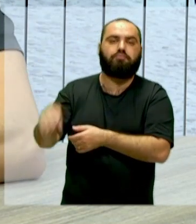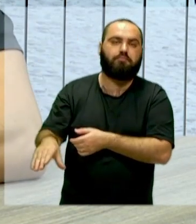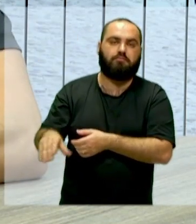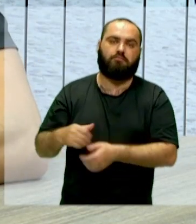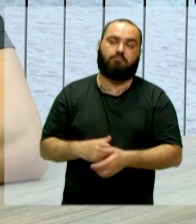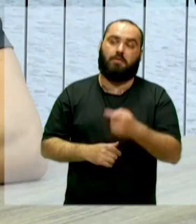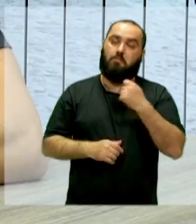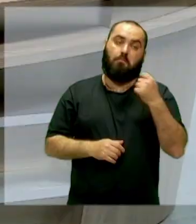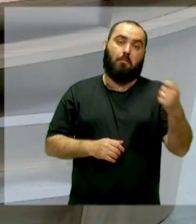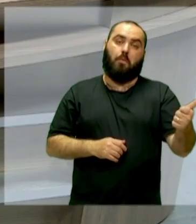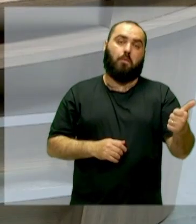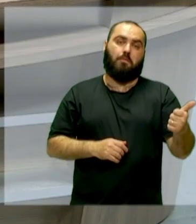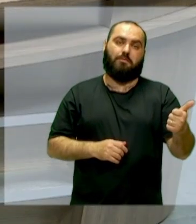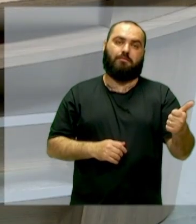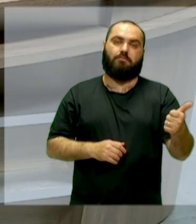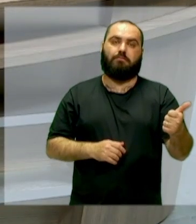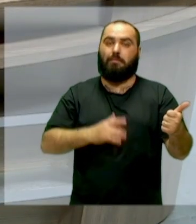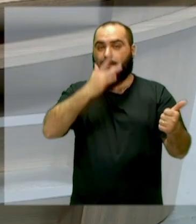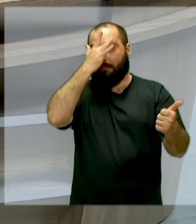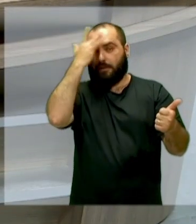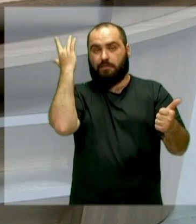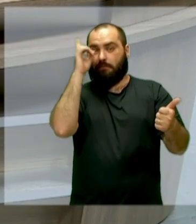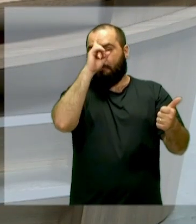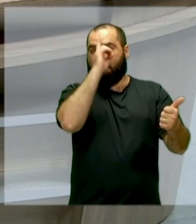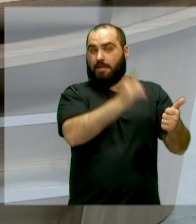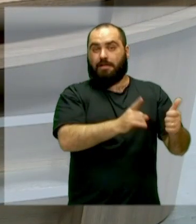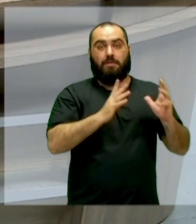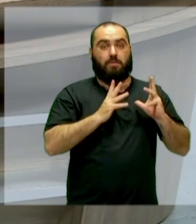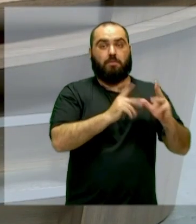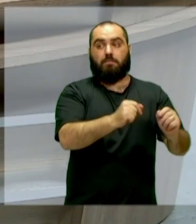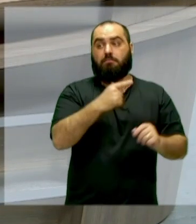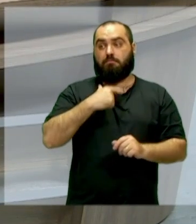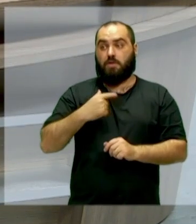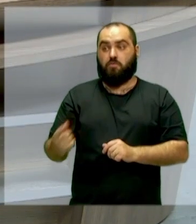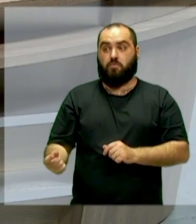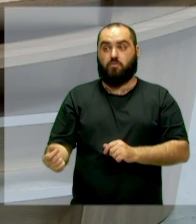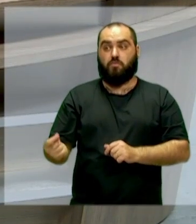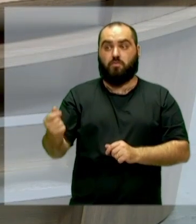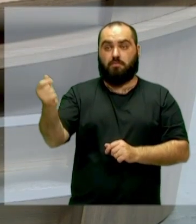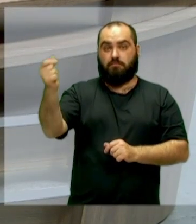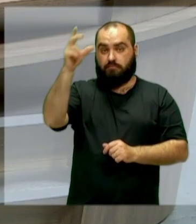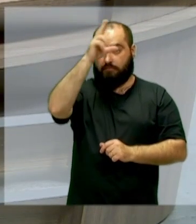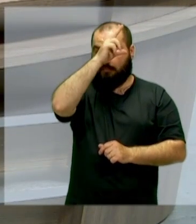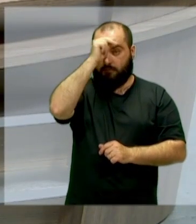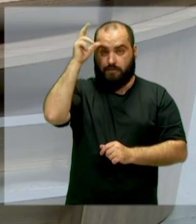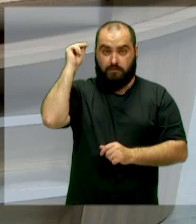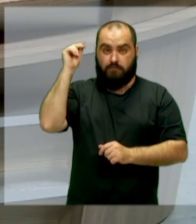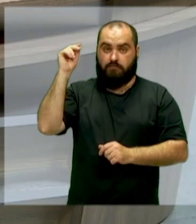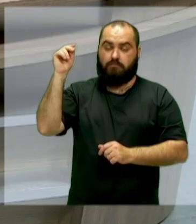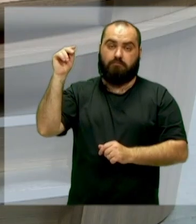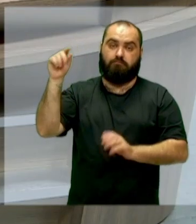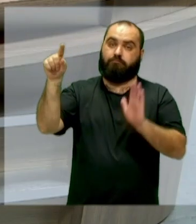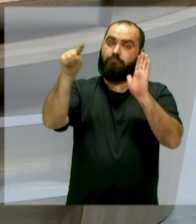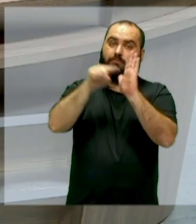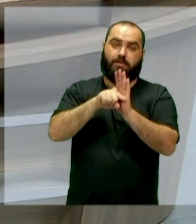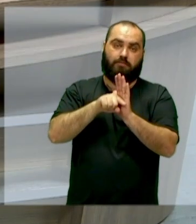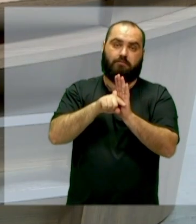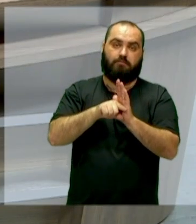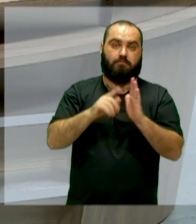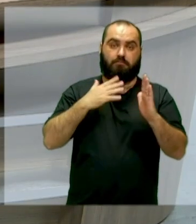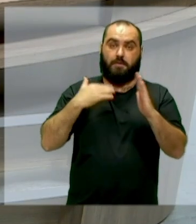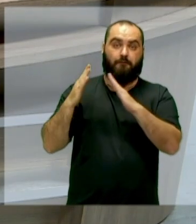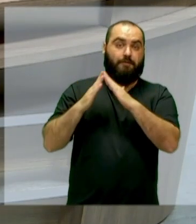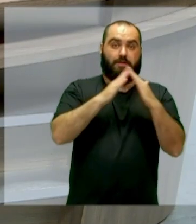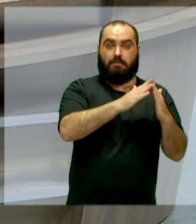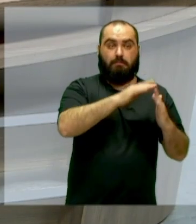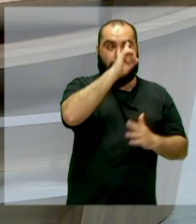uma pessoa que manda tudo pro aterro sanitário né então o meu custo operacional pra prefeitura é muito menor do que o meu vizinho se que manda